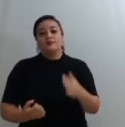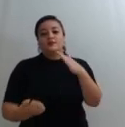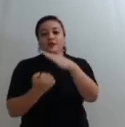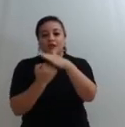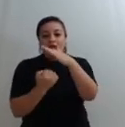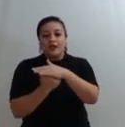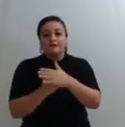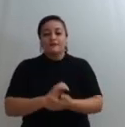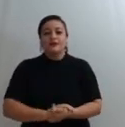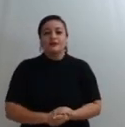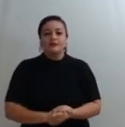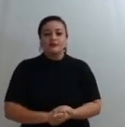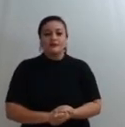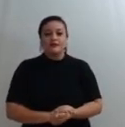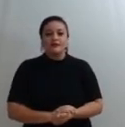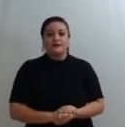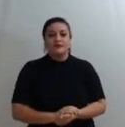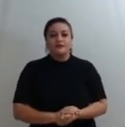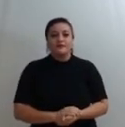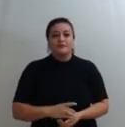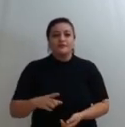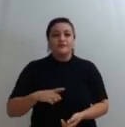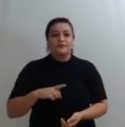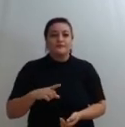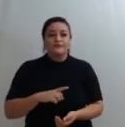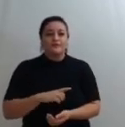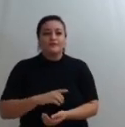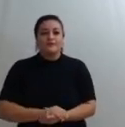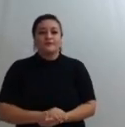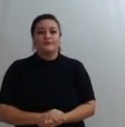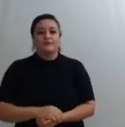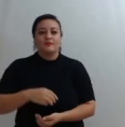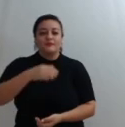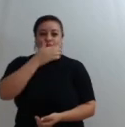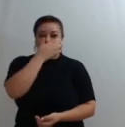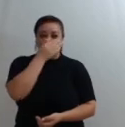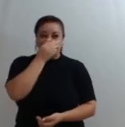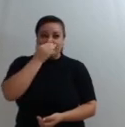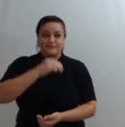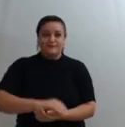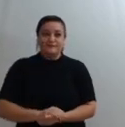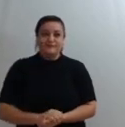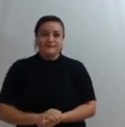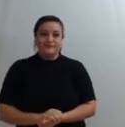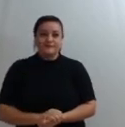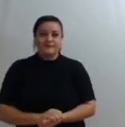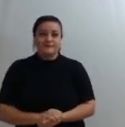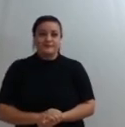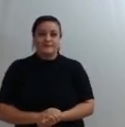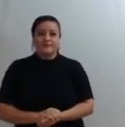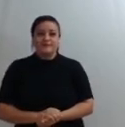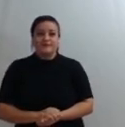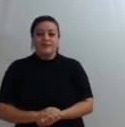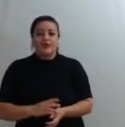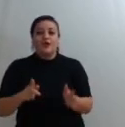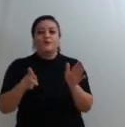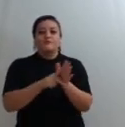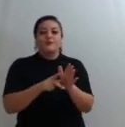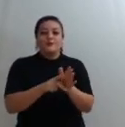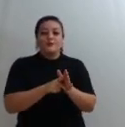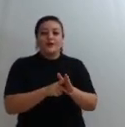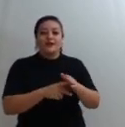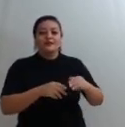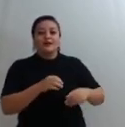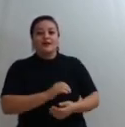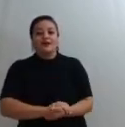de Bens, que tem como sócio a empresa M6 Participações Limitada, de propriedade do magistrado Fernando César e